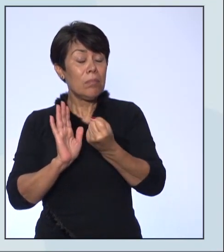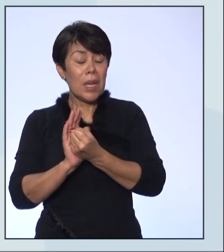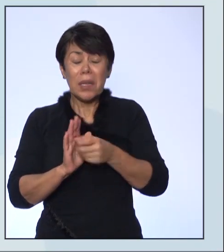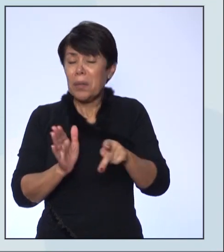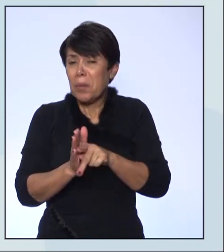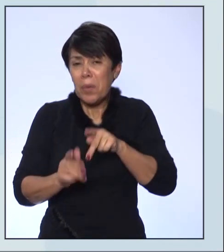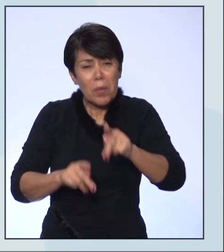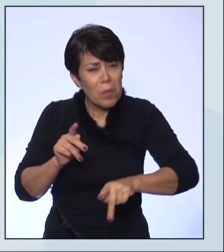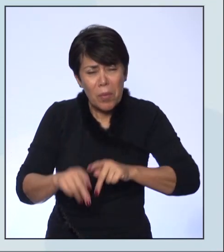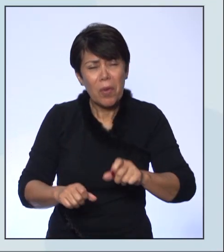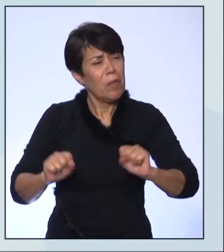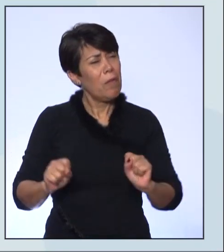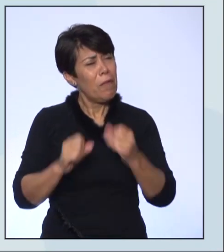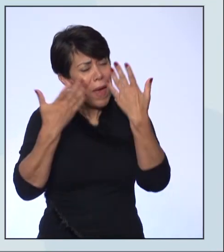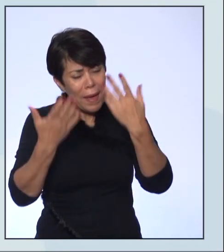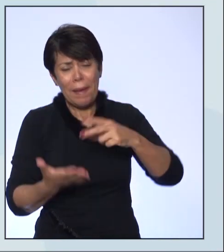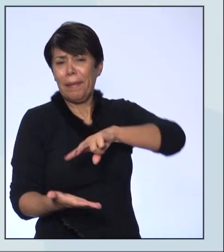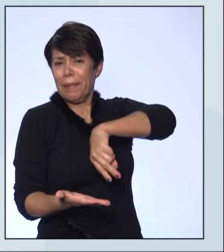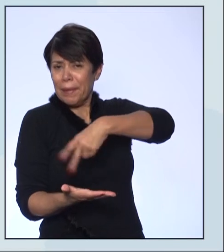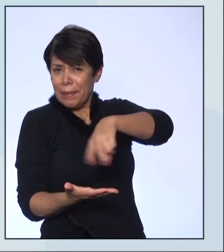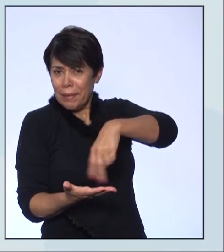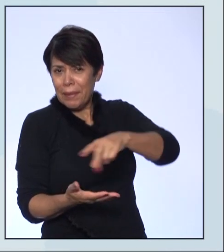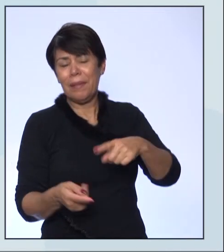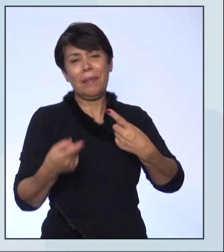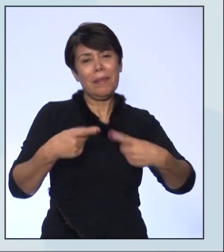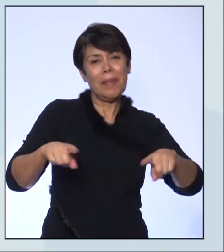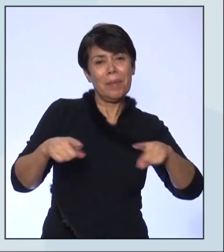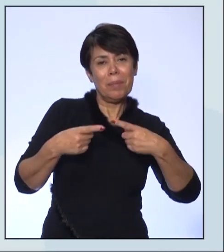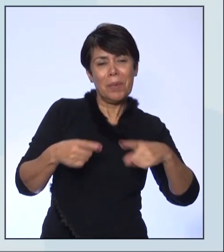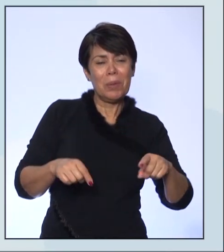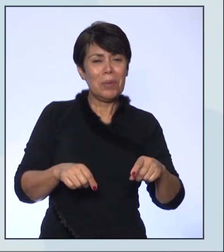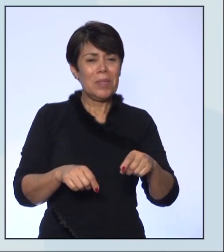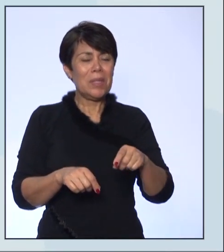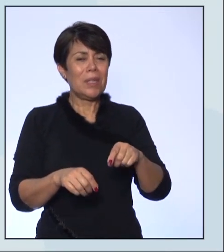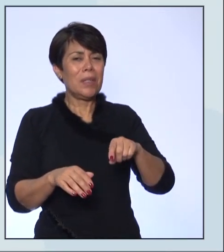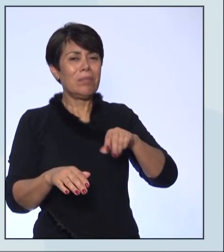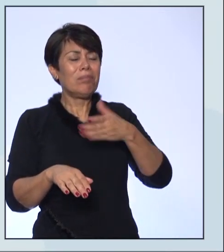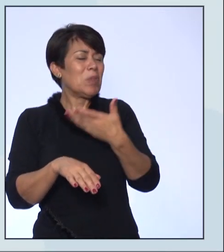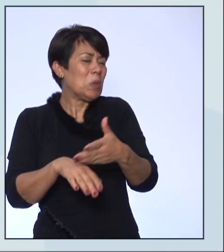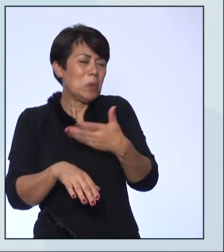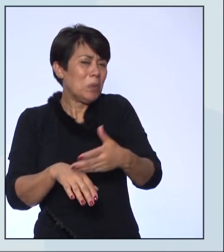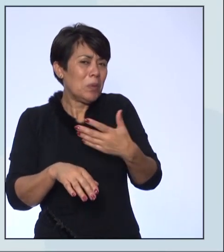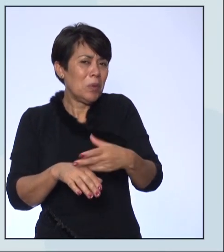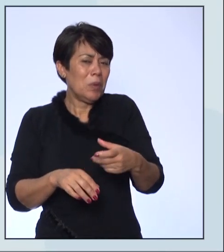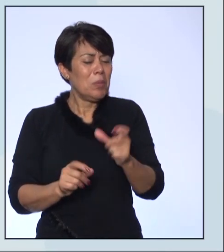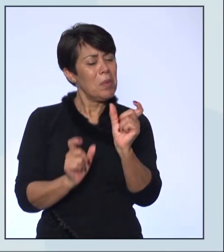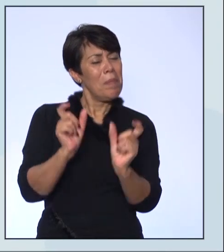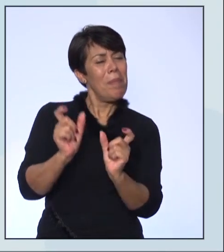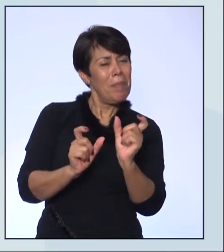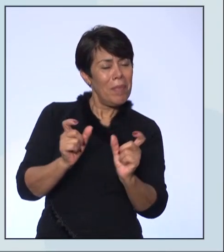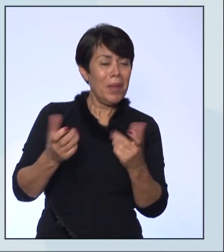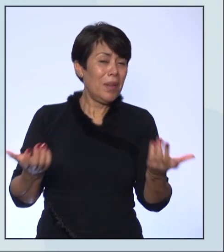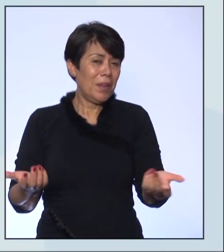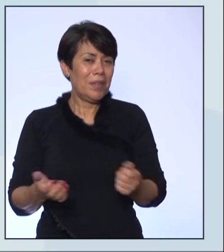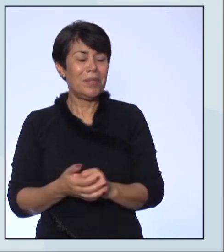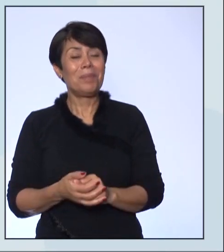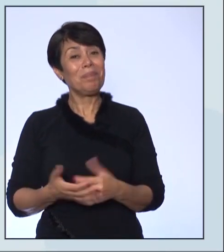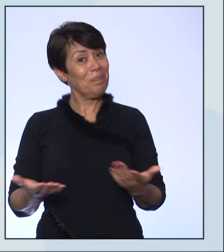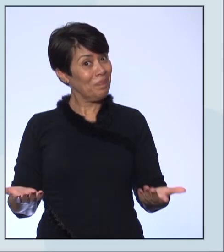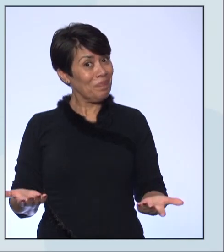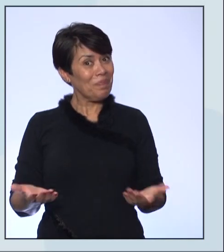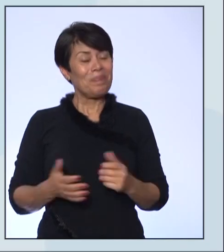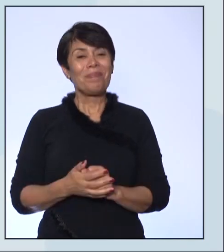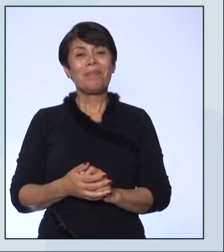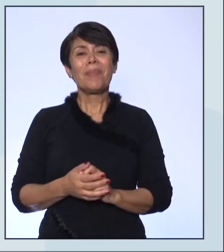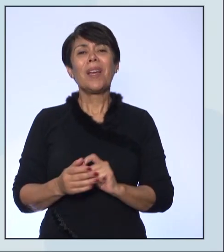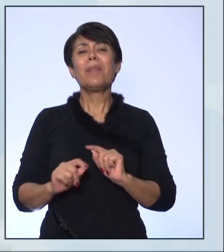como as festas, as danças, músicas, saberes, costumes, formas de expressão, entre outros. Ou seja, né, o